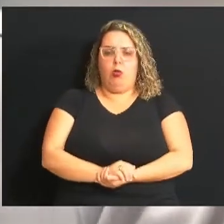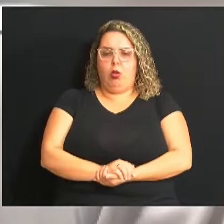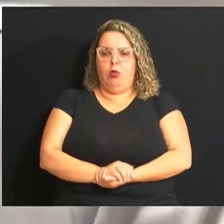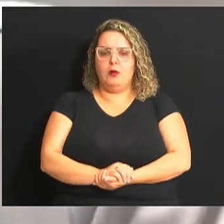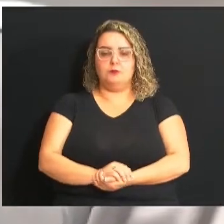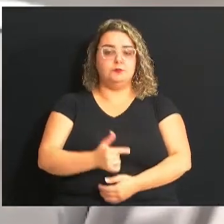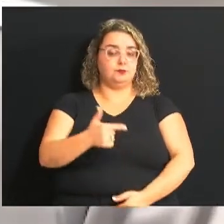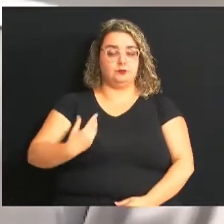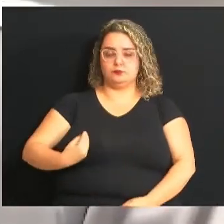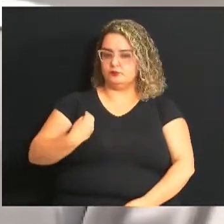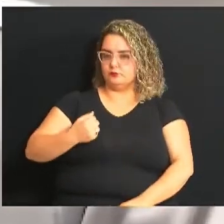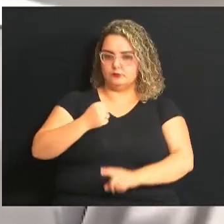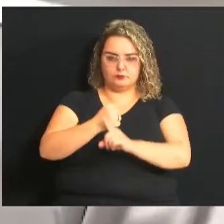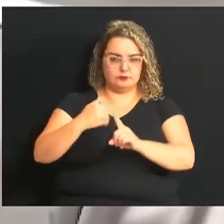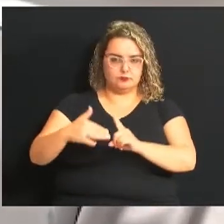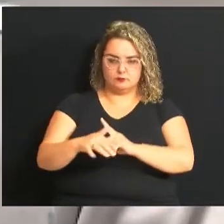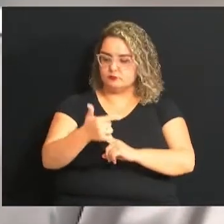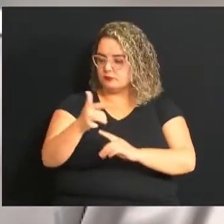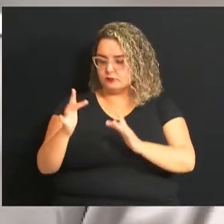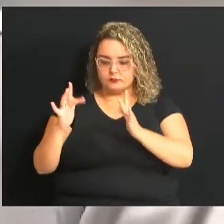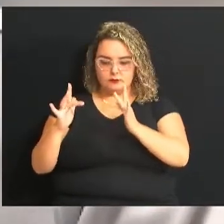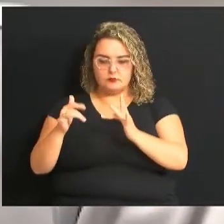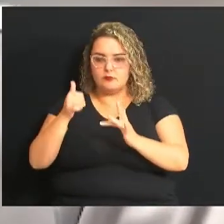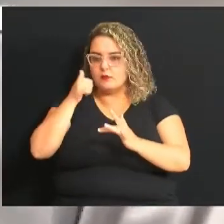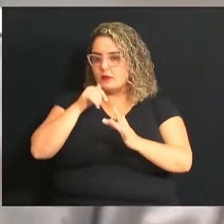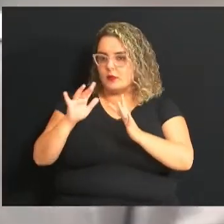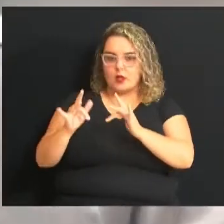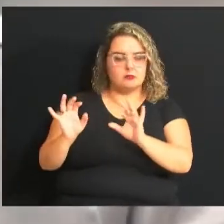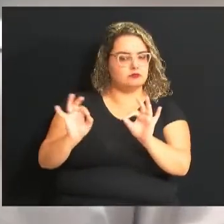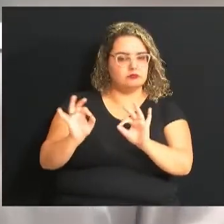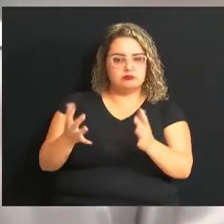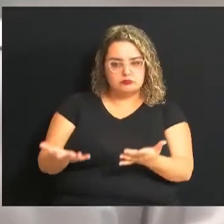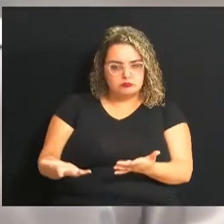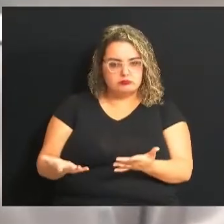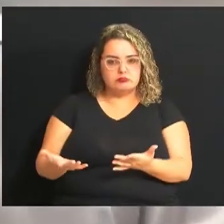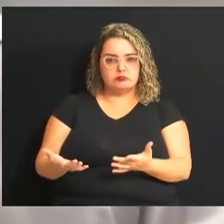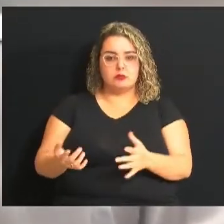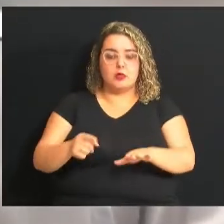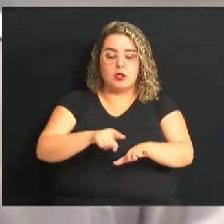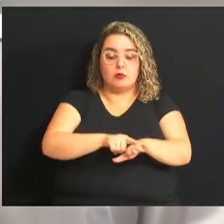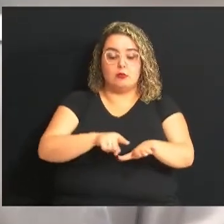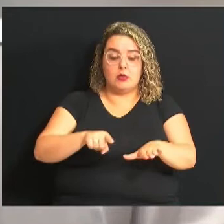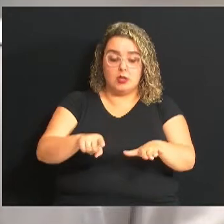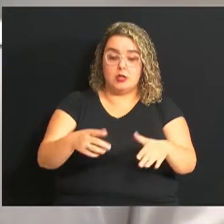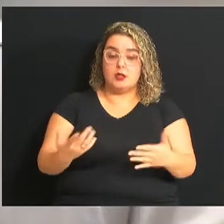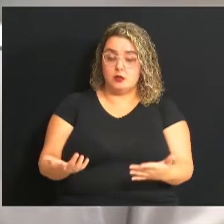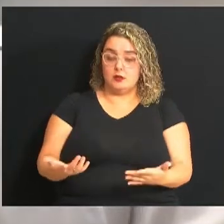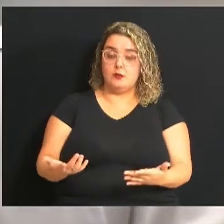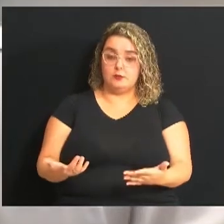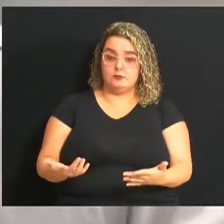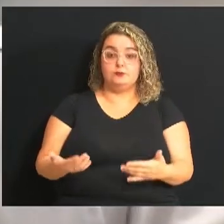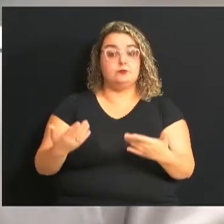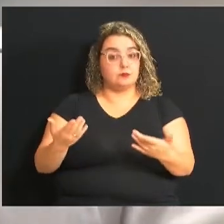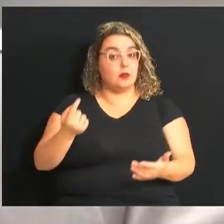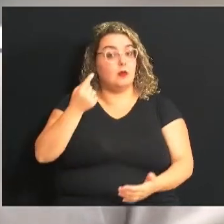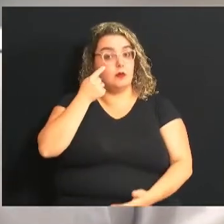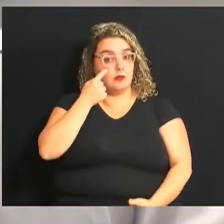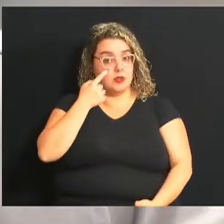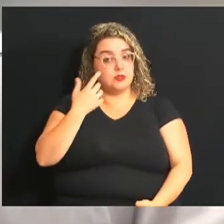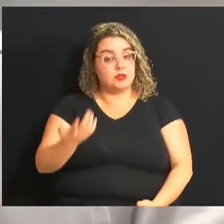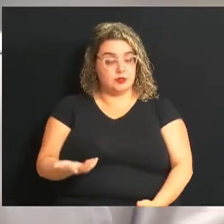social, não tem um namorado ou uma namorada por conta dessa exclusão social. Então, veja,